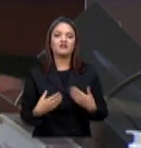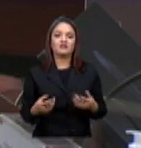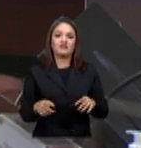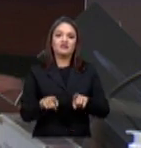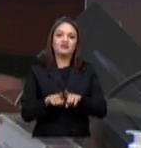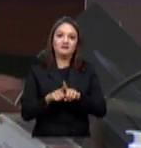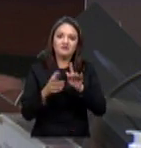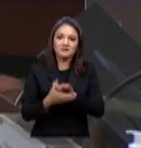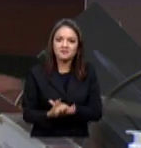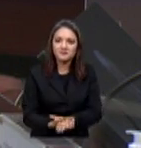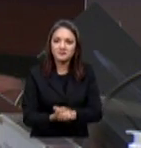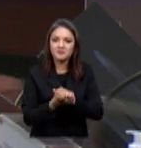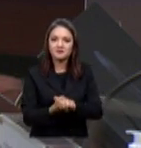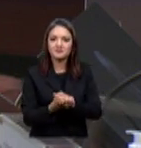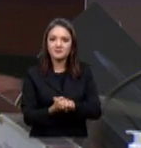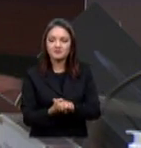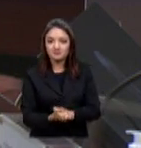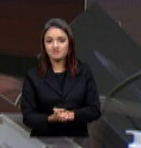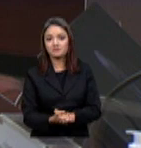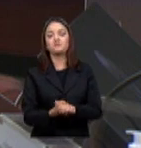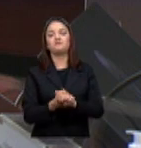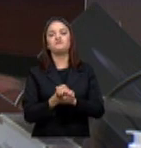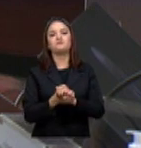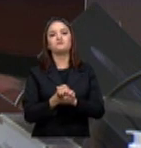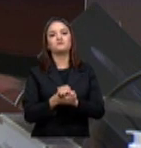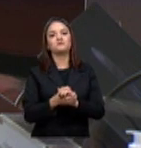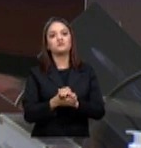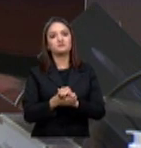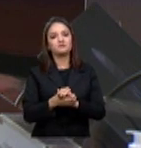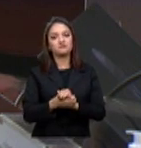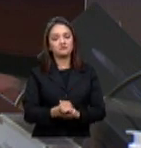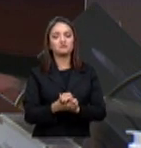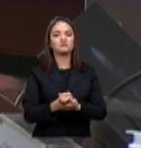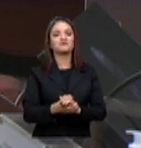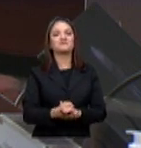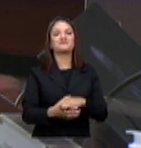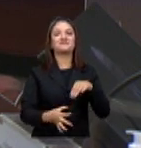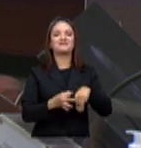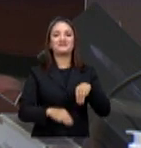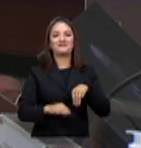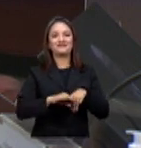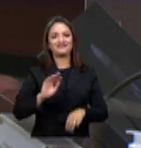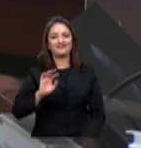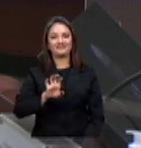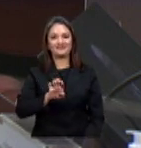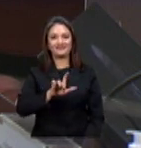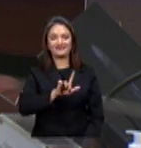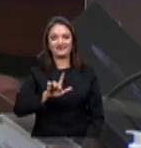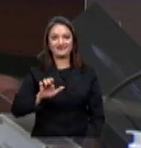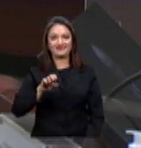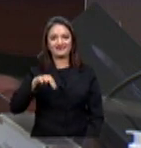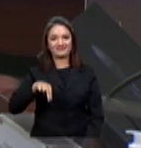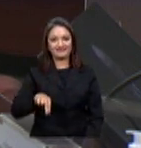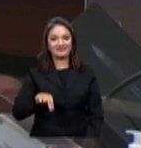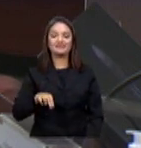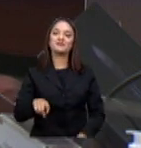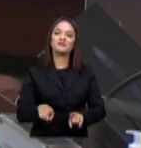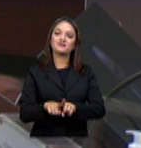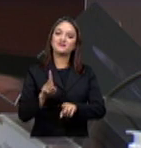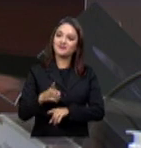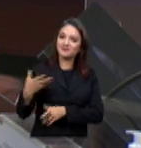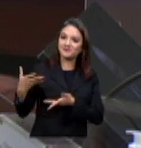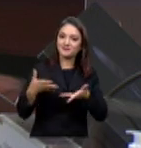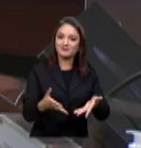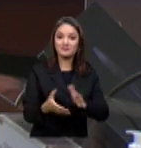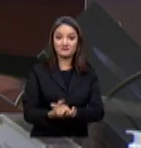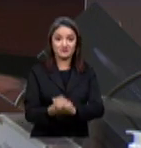deste colegiado a ministra Ellen Grace sempre presente aqui entre nós' cumprimento a todos